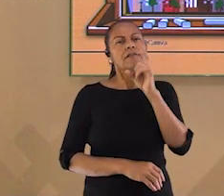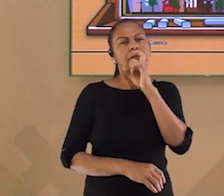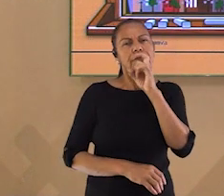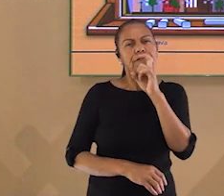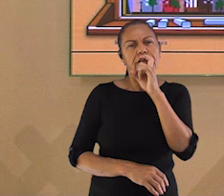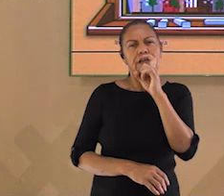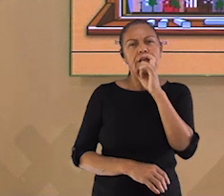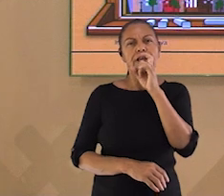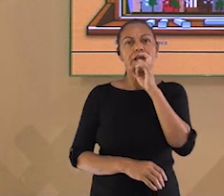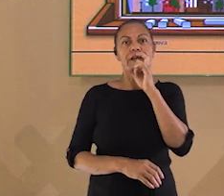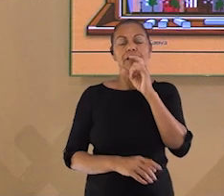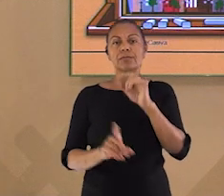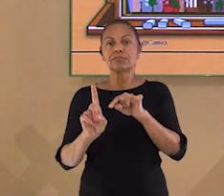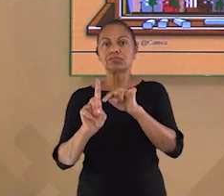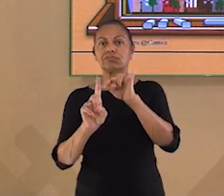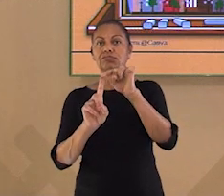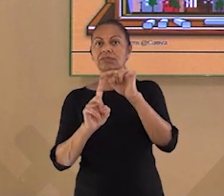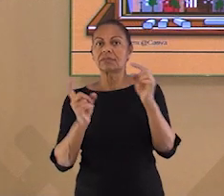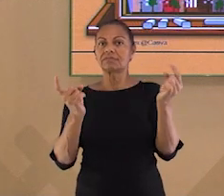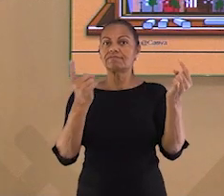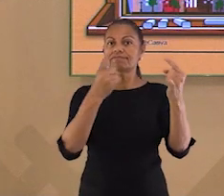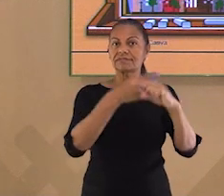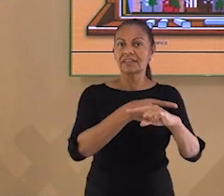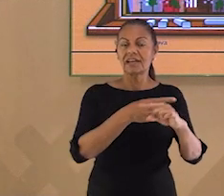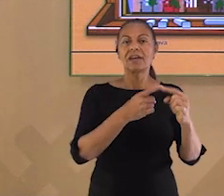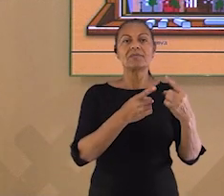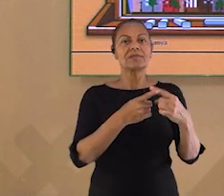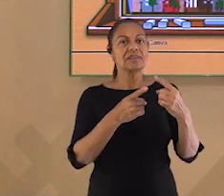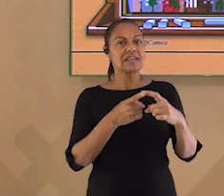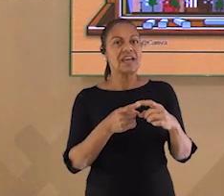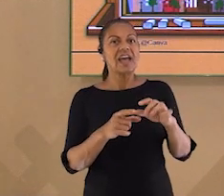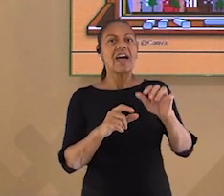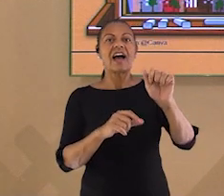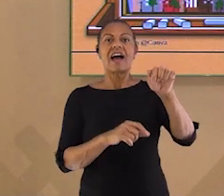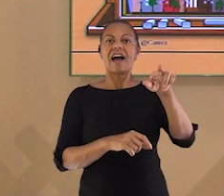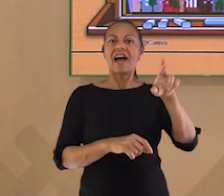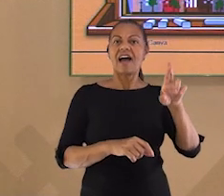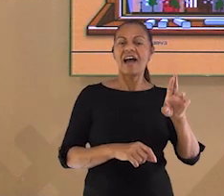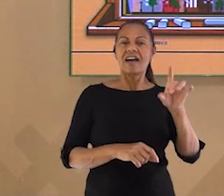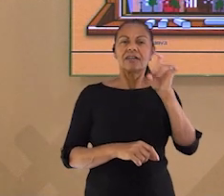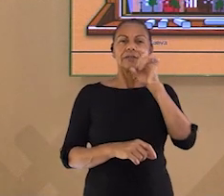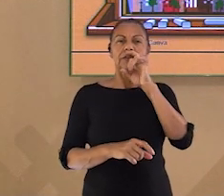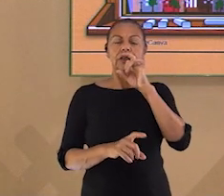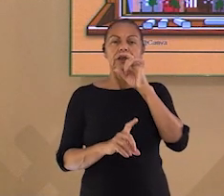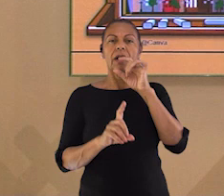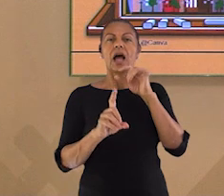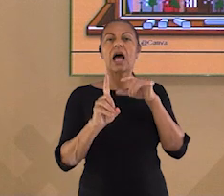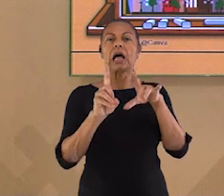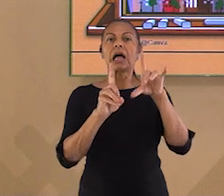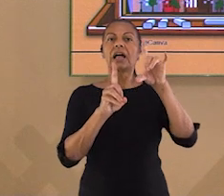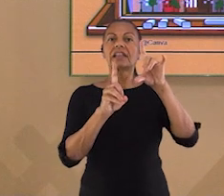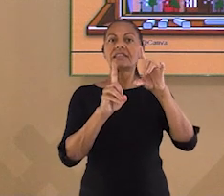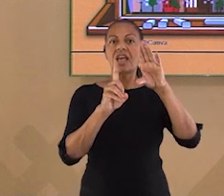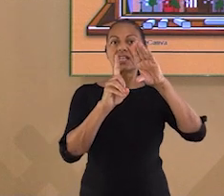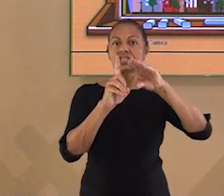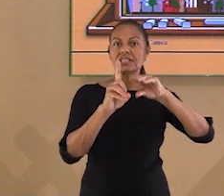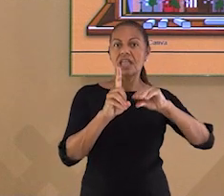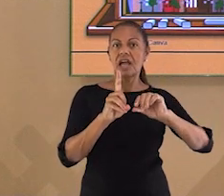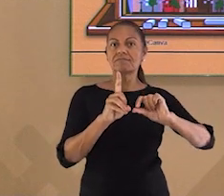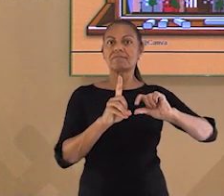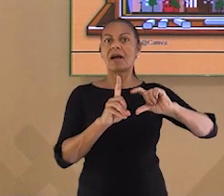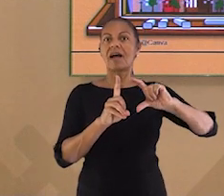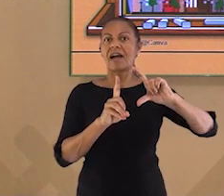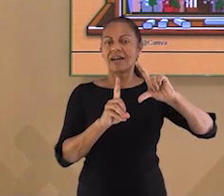a inversão térmica, pois o ar frio ele é mais denso no inverno e, consequentemente, ele